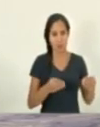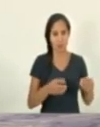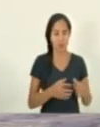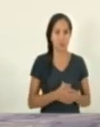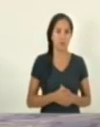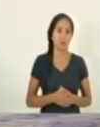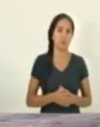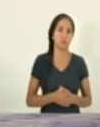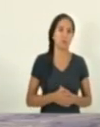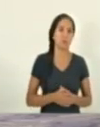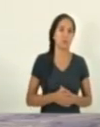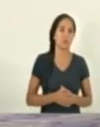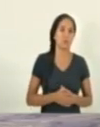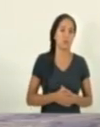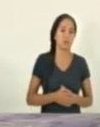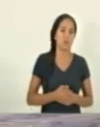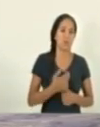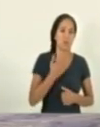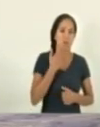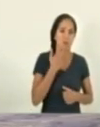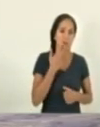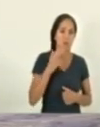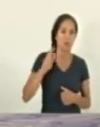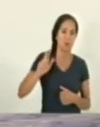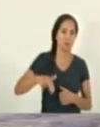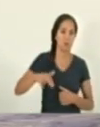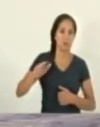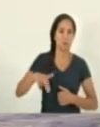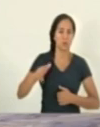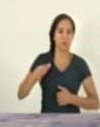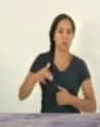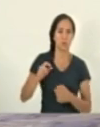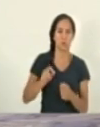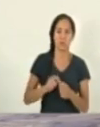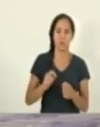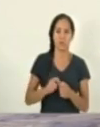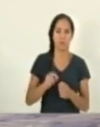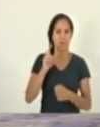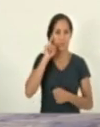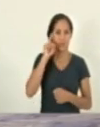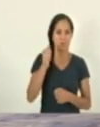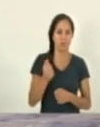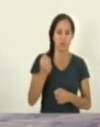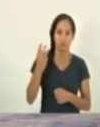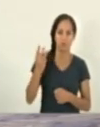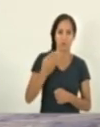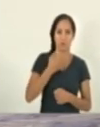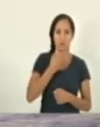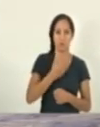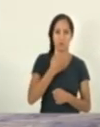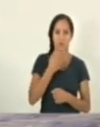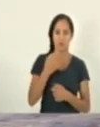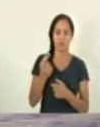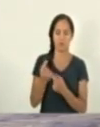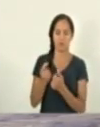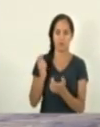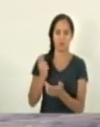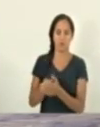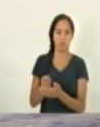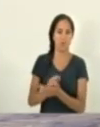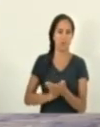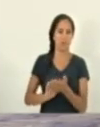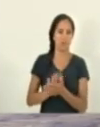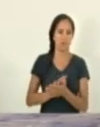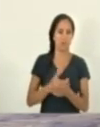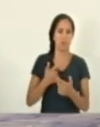de dezembro por preço nenhum. E ele cumpriu isso. O menino foi operado, ficou enxergando muito tempo,